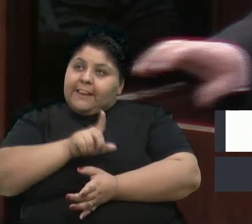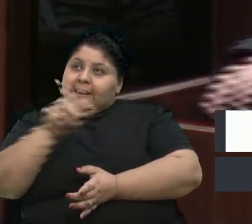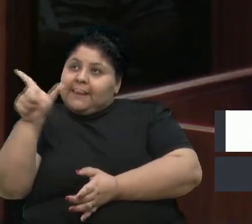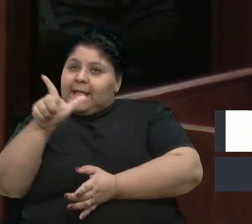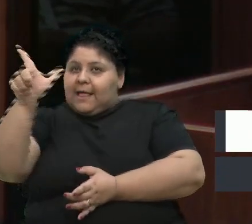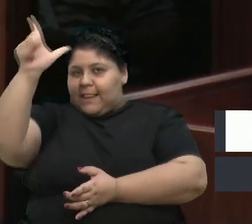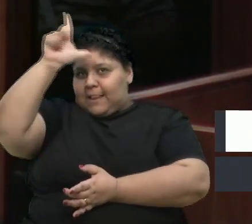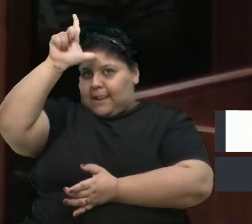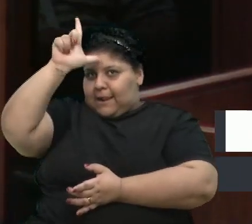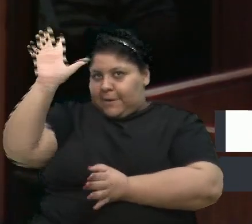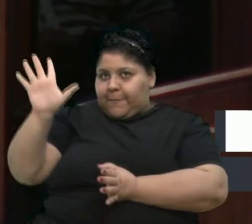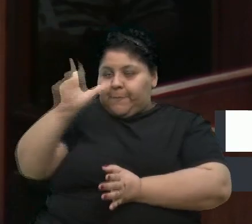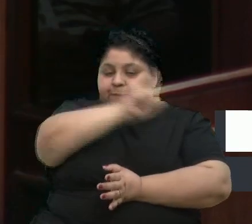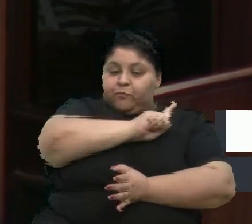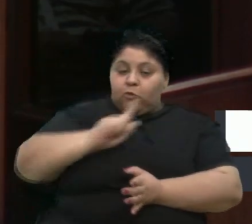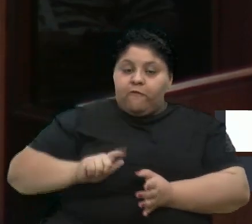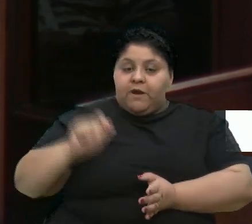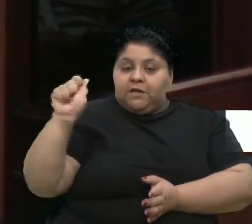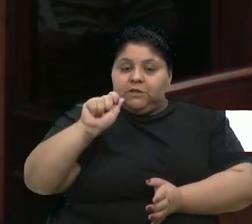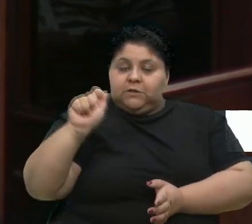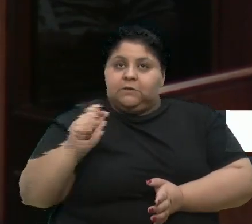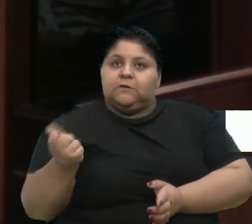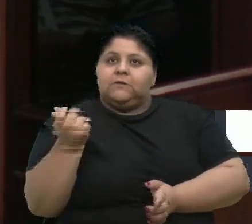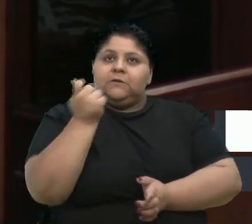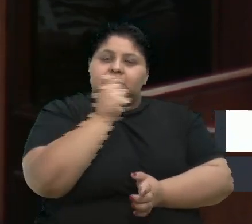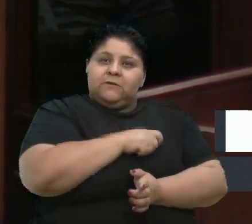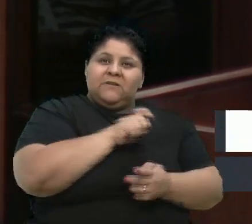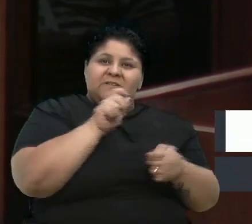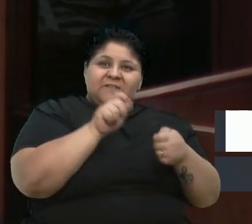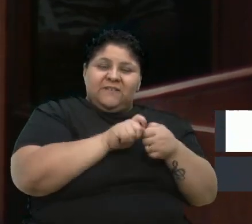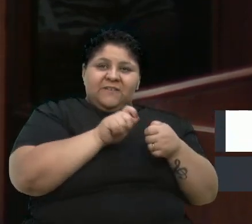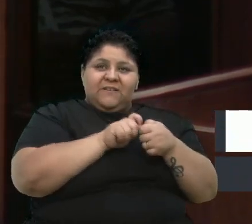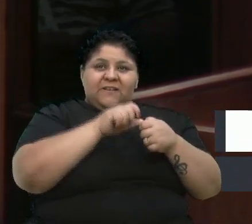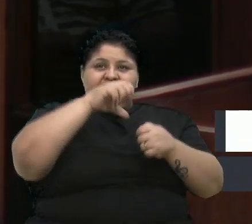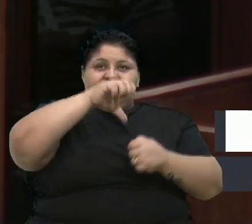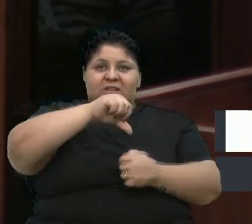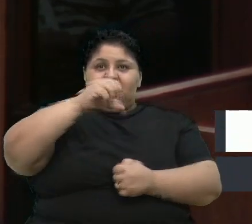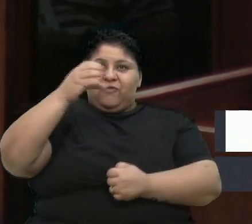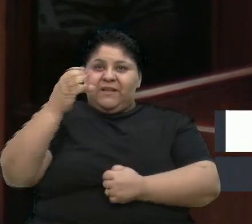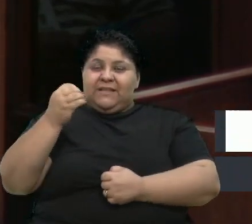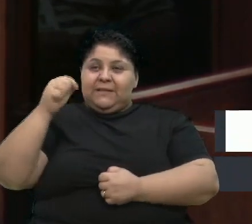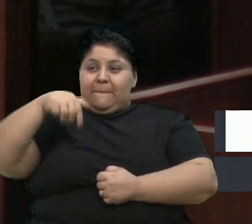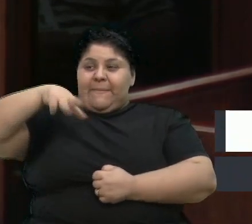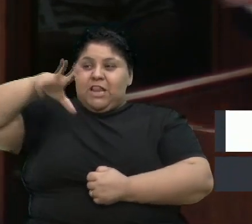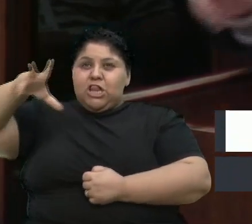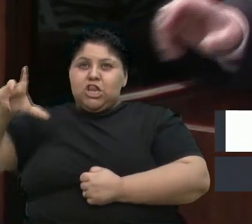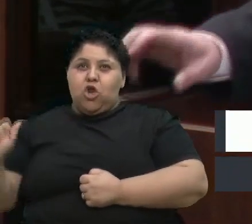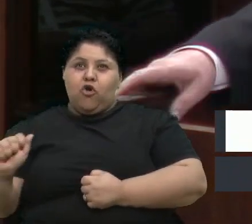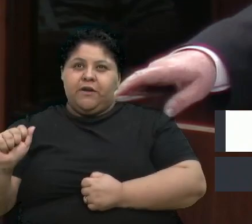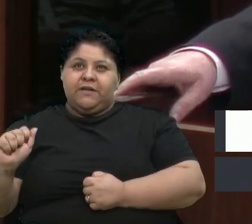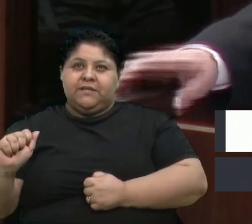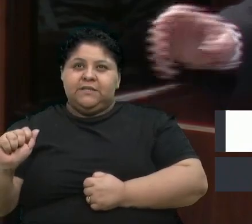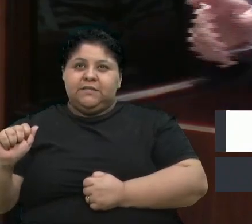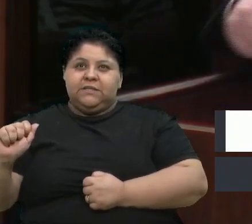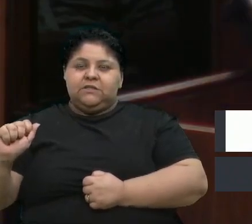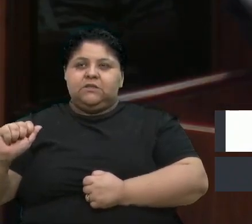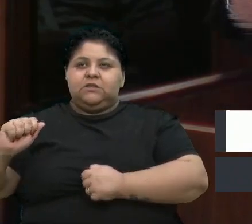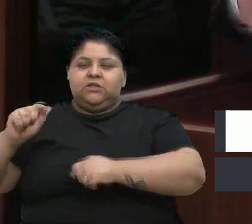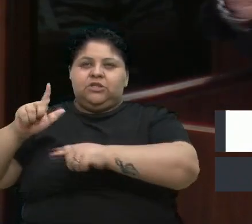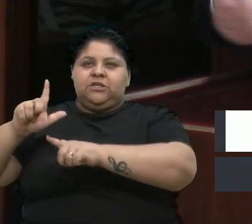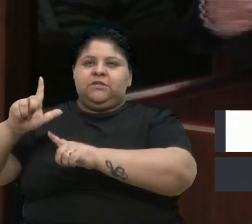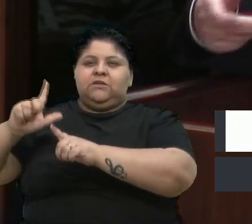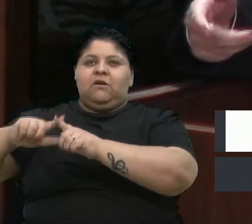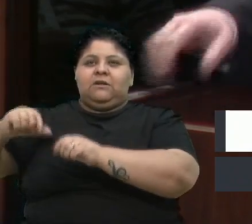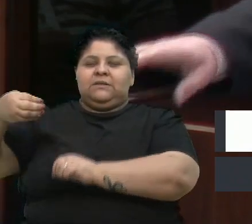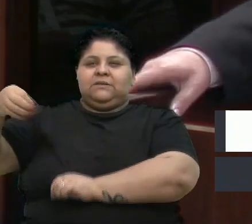argentino precisou imprimir 90 milhões de notas de pesos argentinos, 1.000 pesos e 2.000 pesos, porque eles não dão